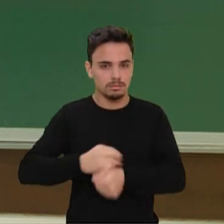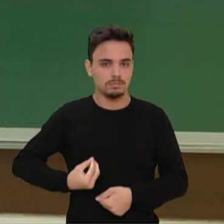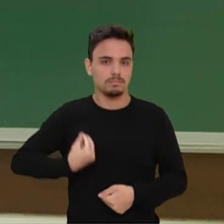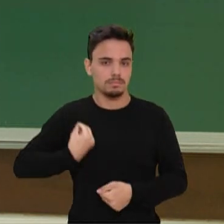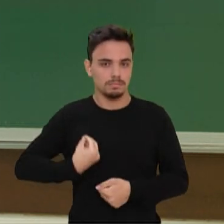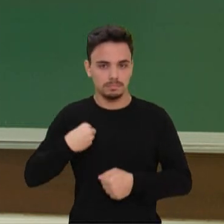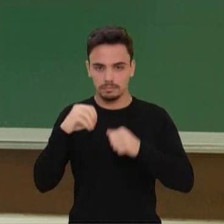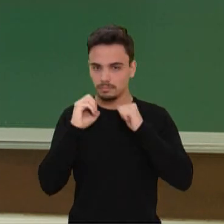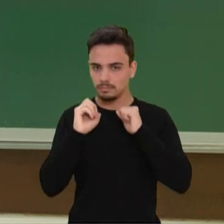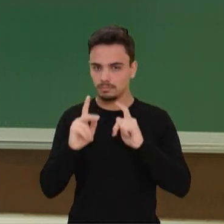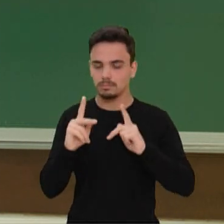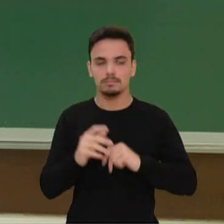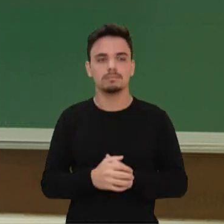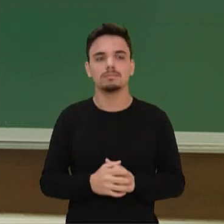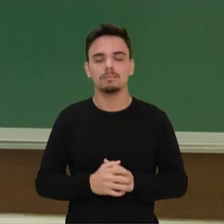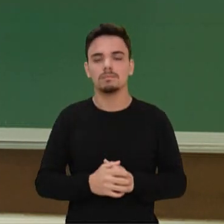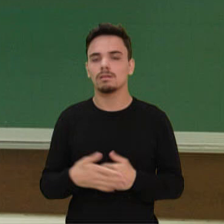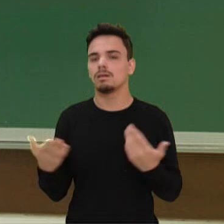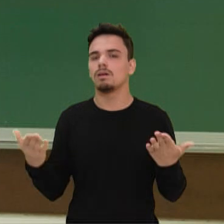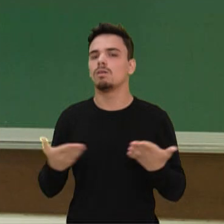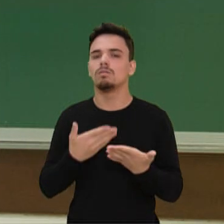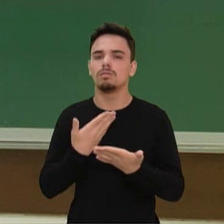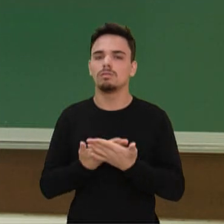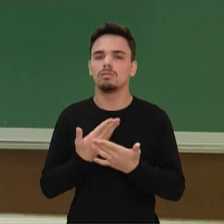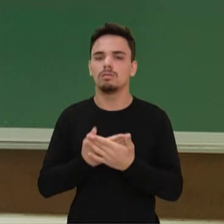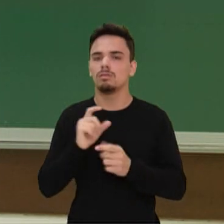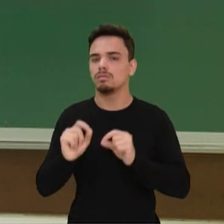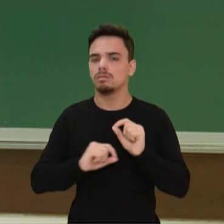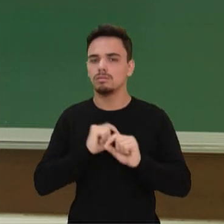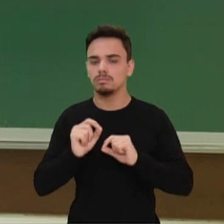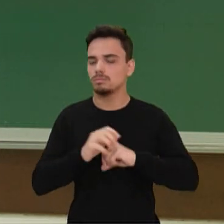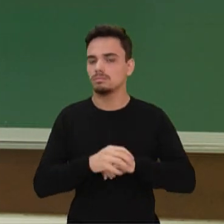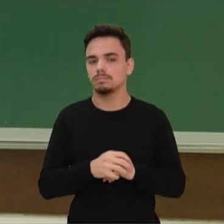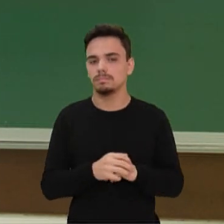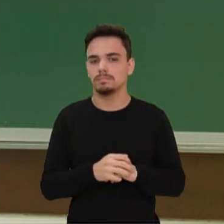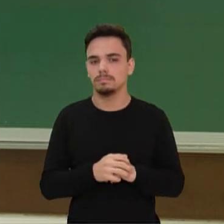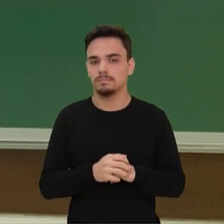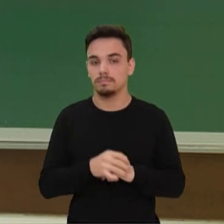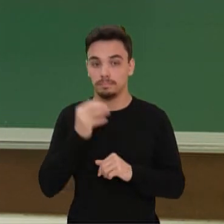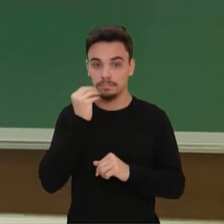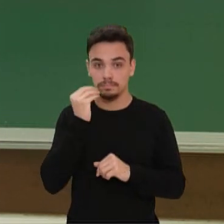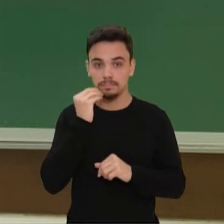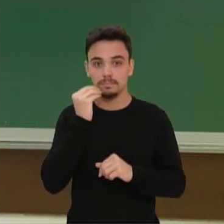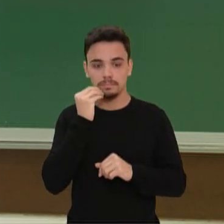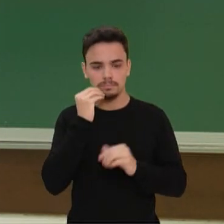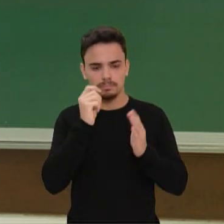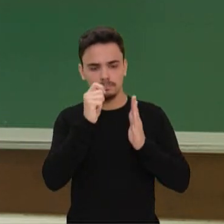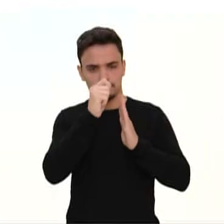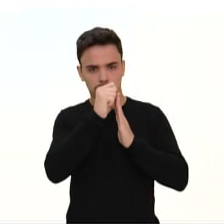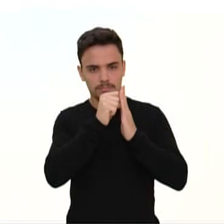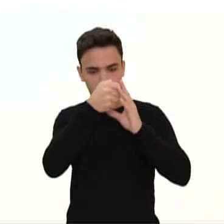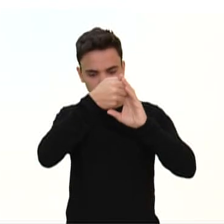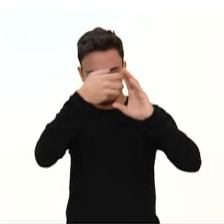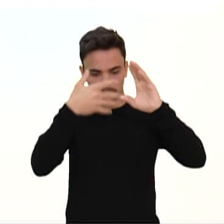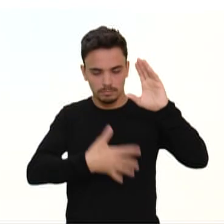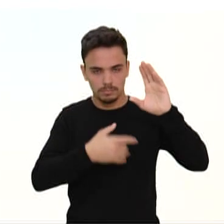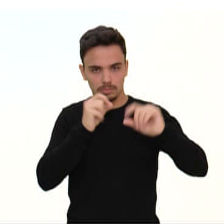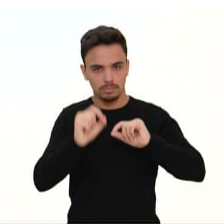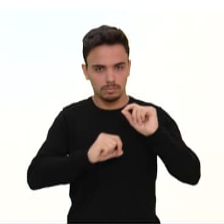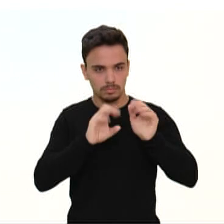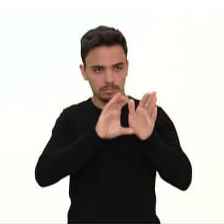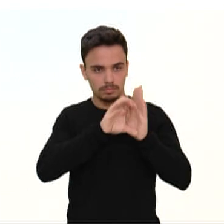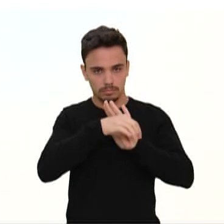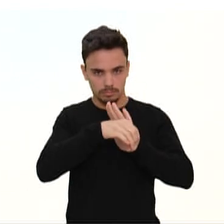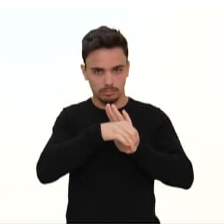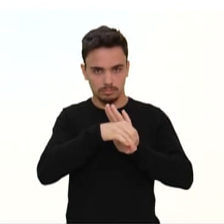ok? Na aula de hoje, então, nós vamos tentar descrever em linhas gerais o conceito